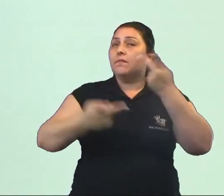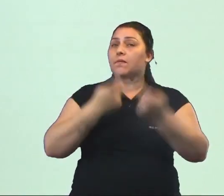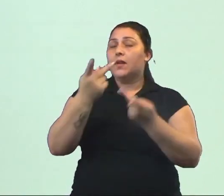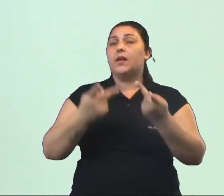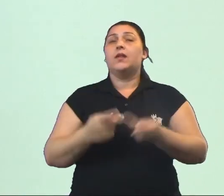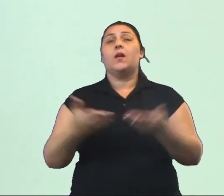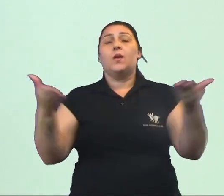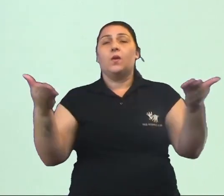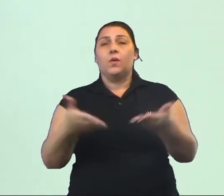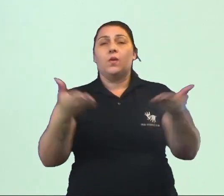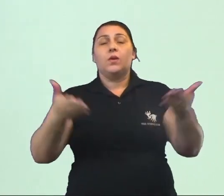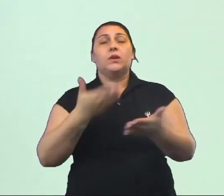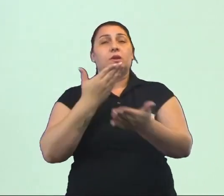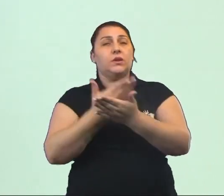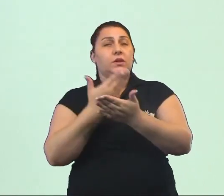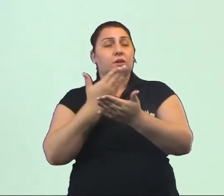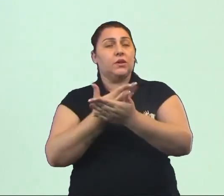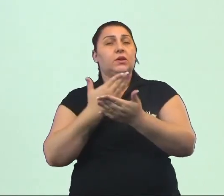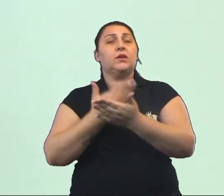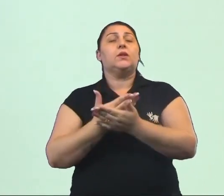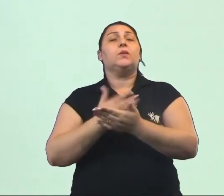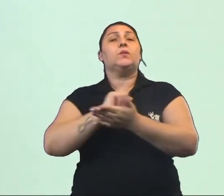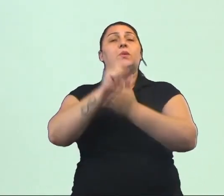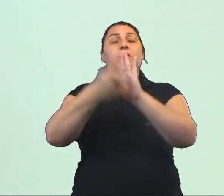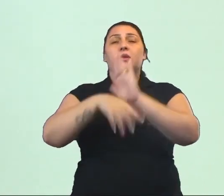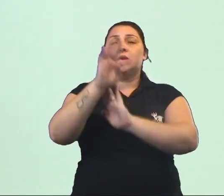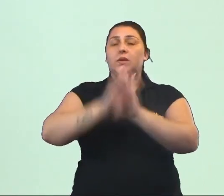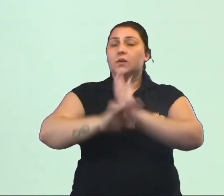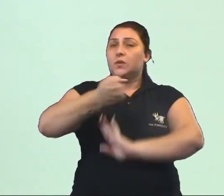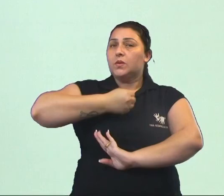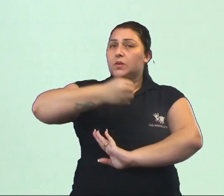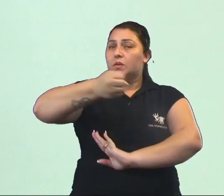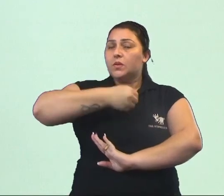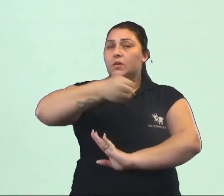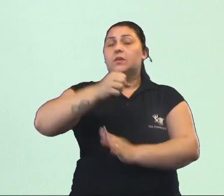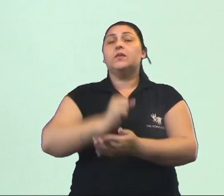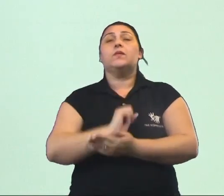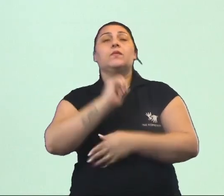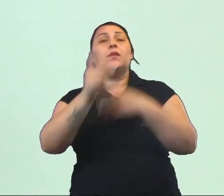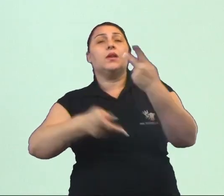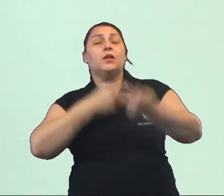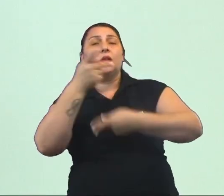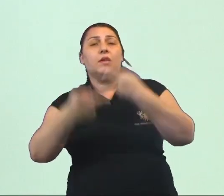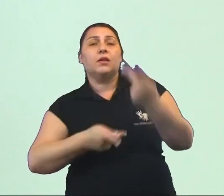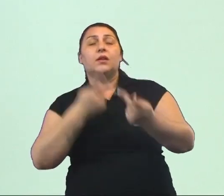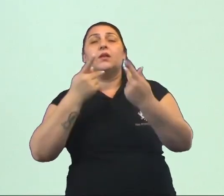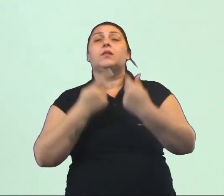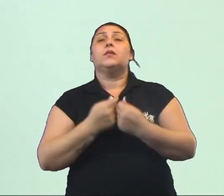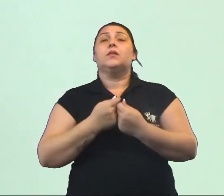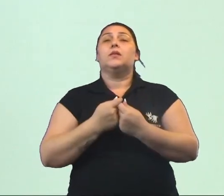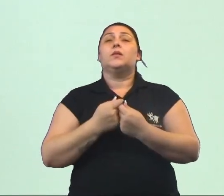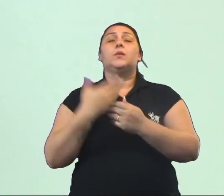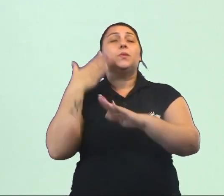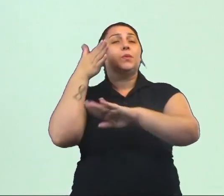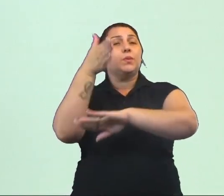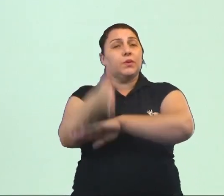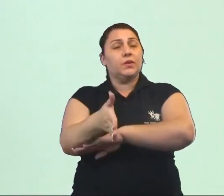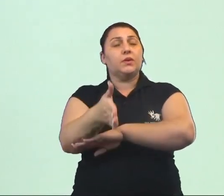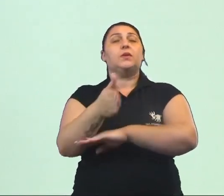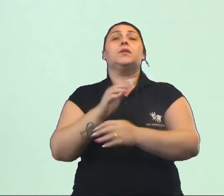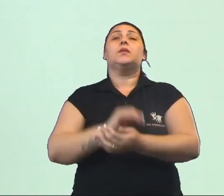dela. Hoje nós estudamos um pouco sobre o gênero textual entrevista, falamos aí do discurso